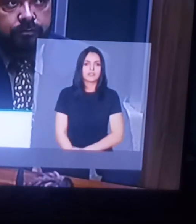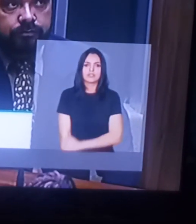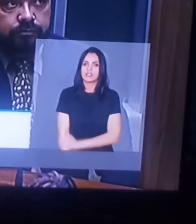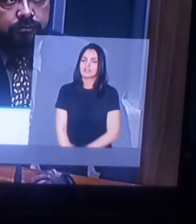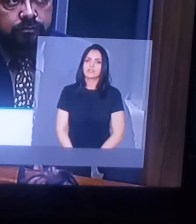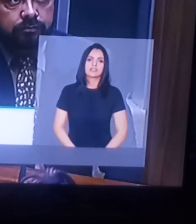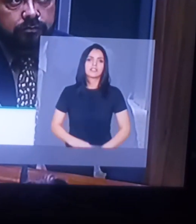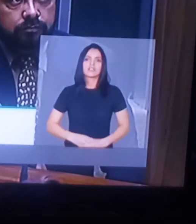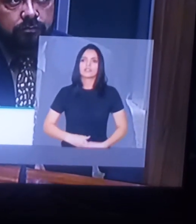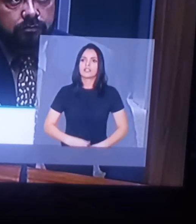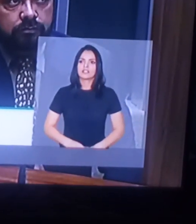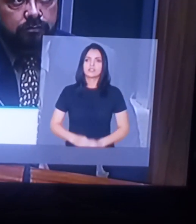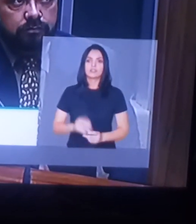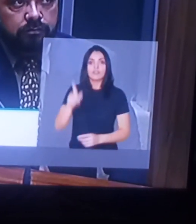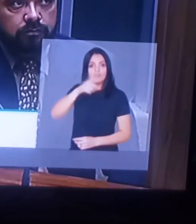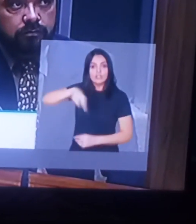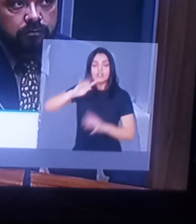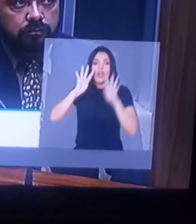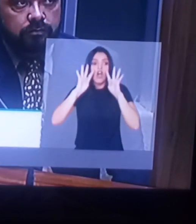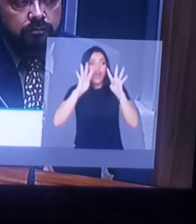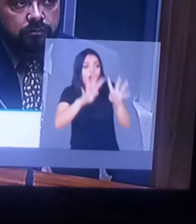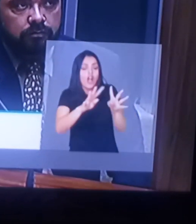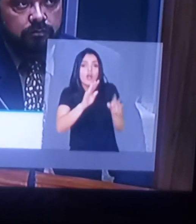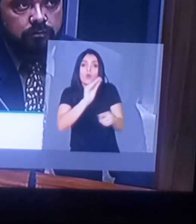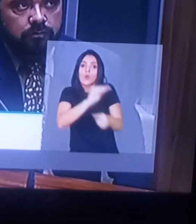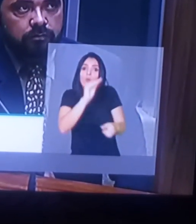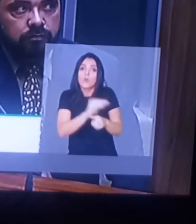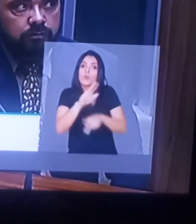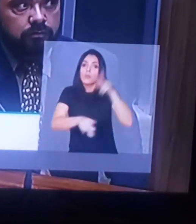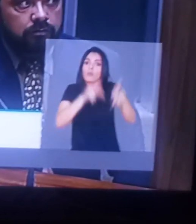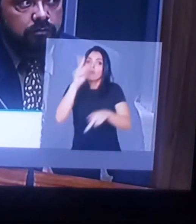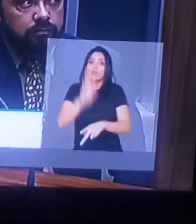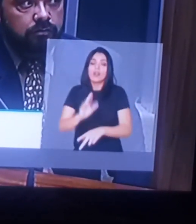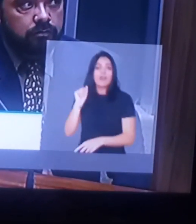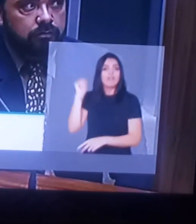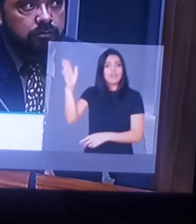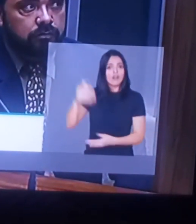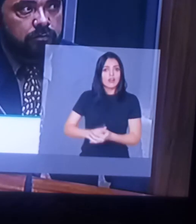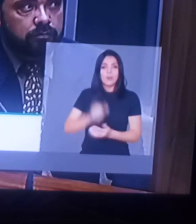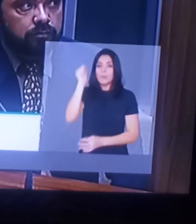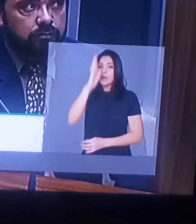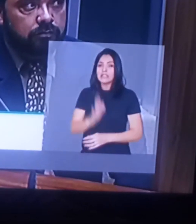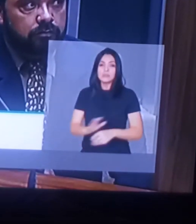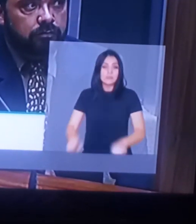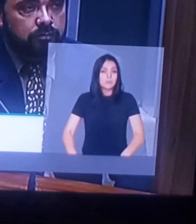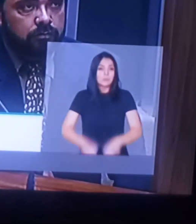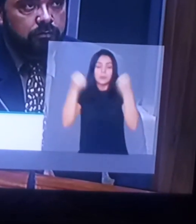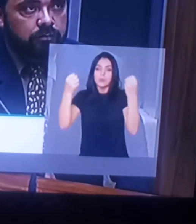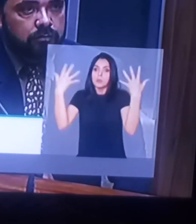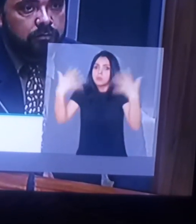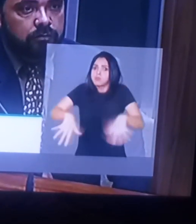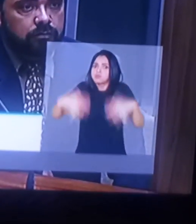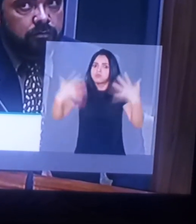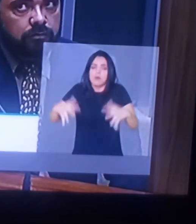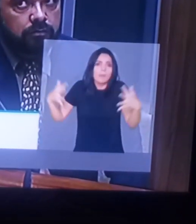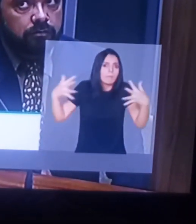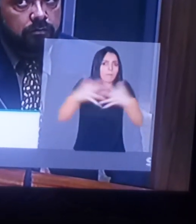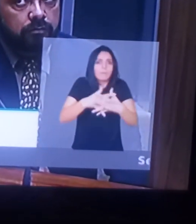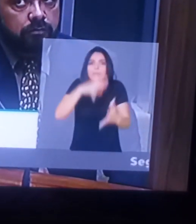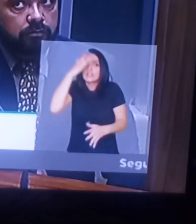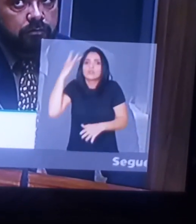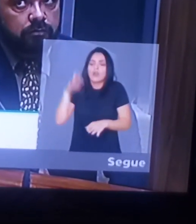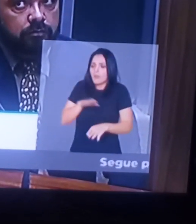vocês olhem pelo povo brasileiro que está lá fora. O país está em caos. Muita gente na beira